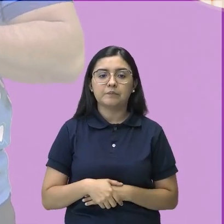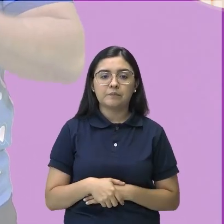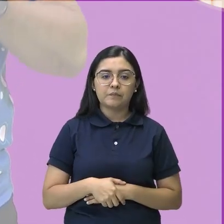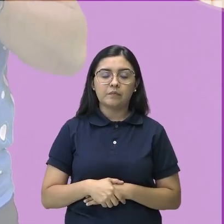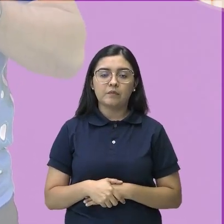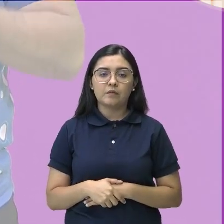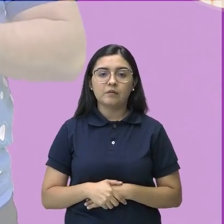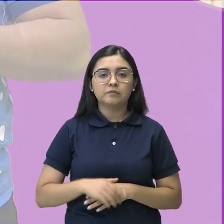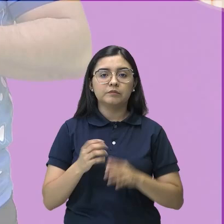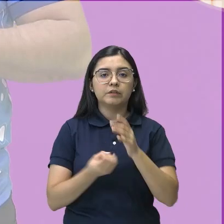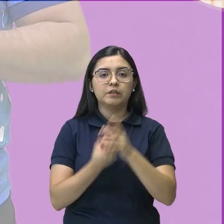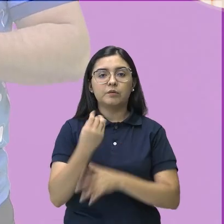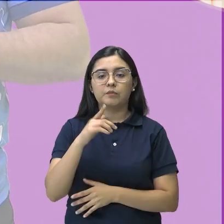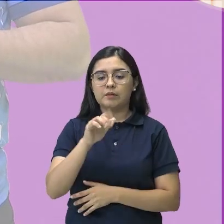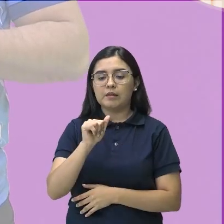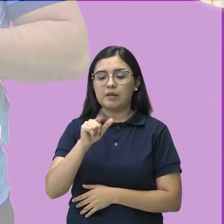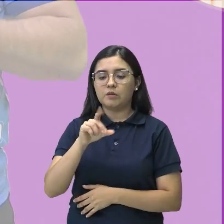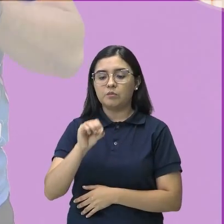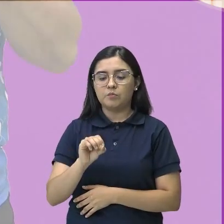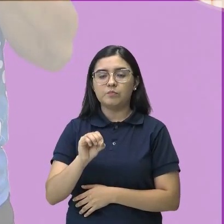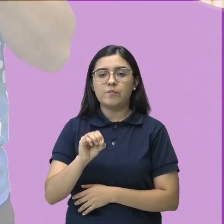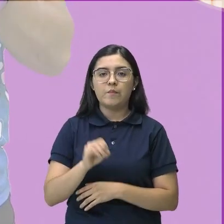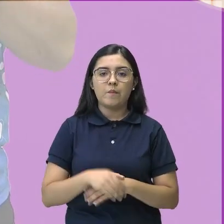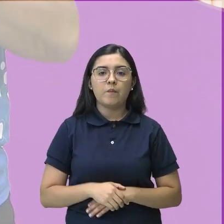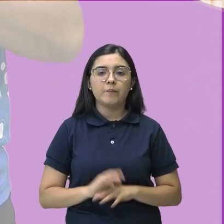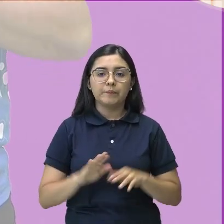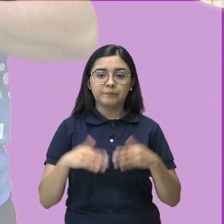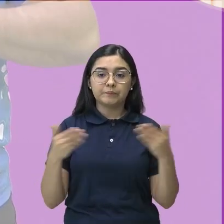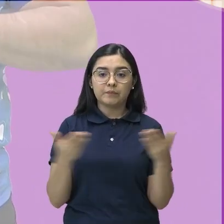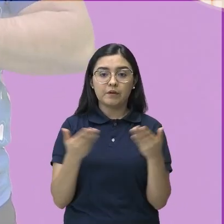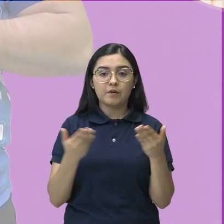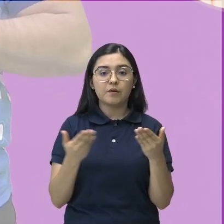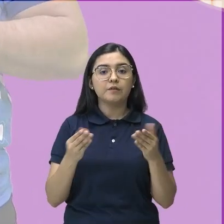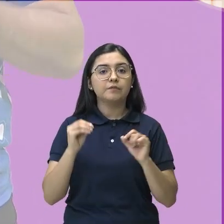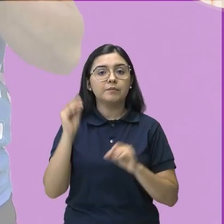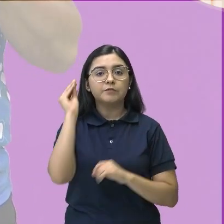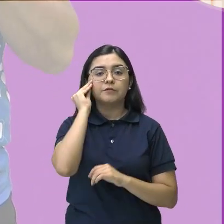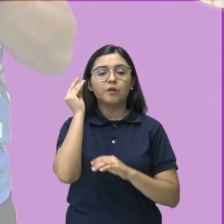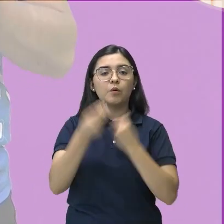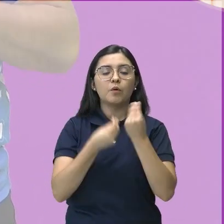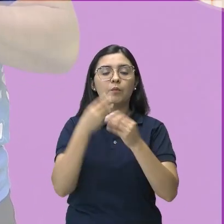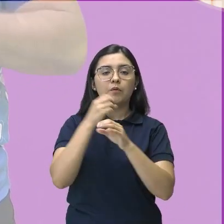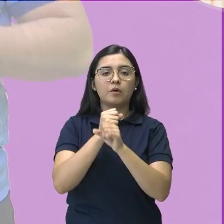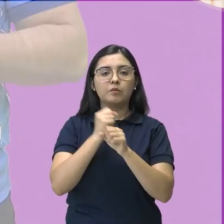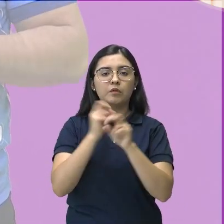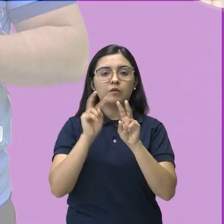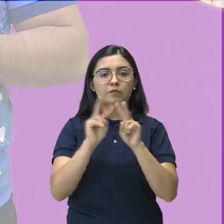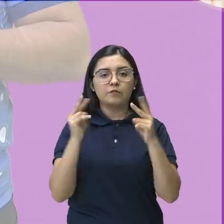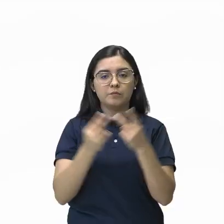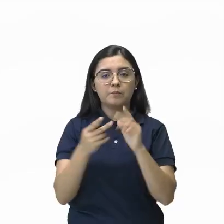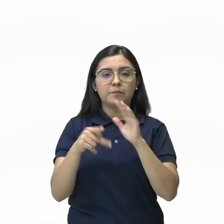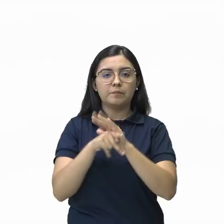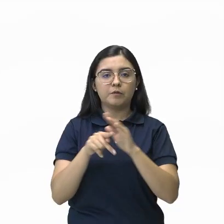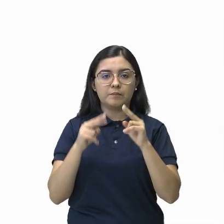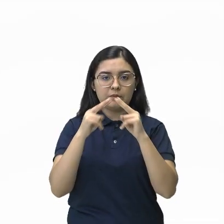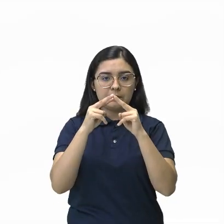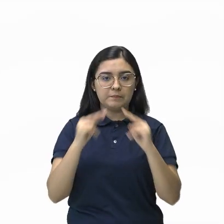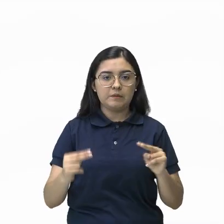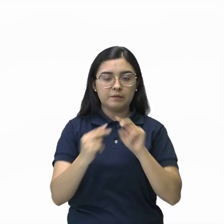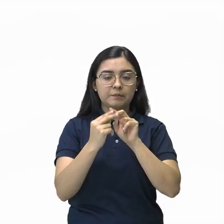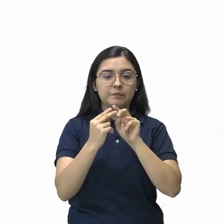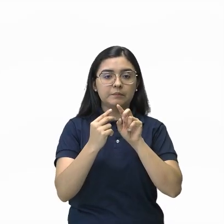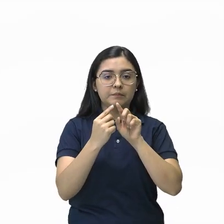lateral, ok? Então, agora, claro, vamos aprender a calcular o volume da pirâmide. Vamos lá.